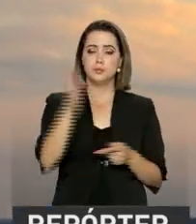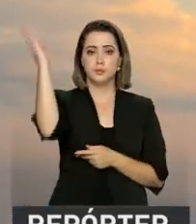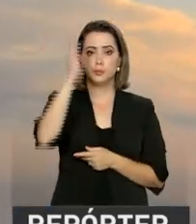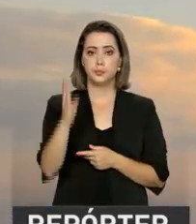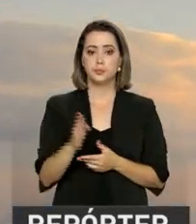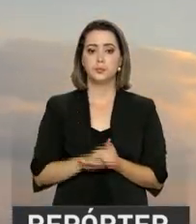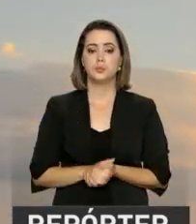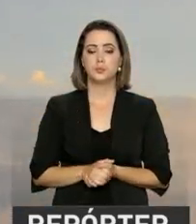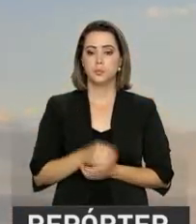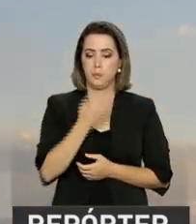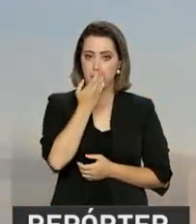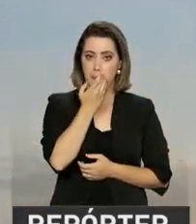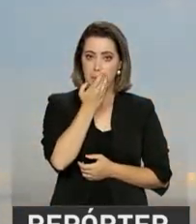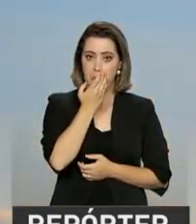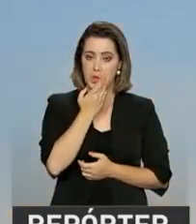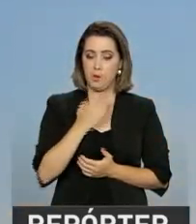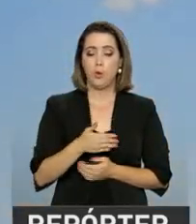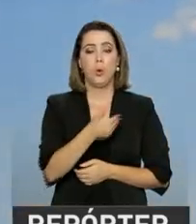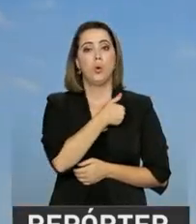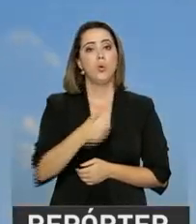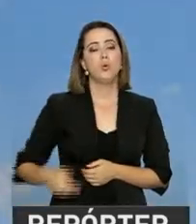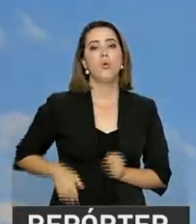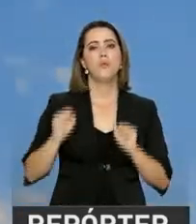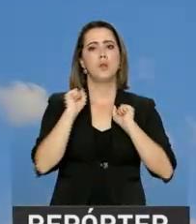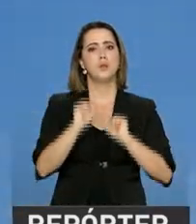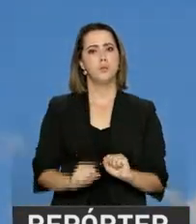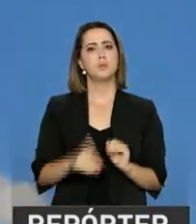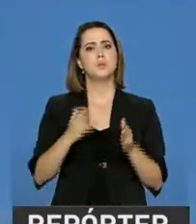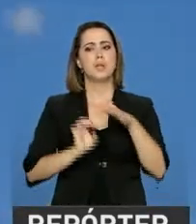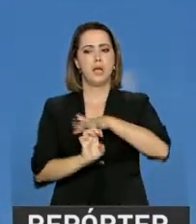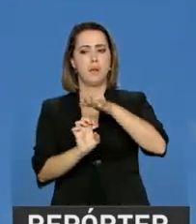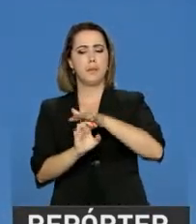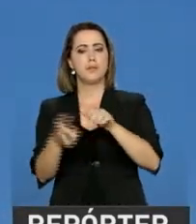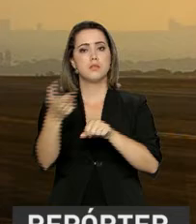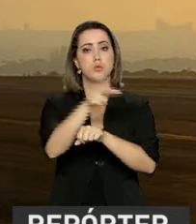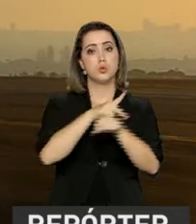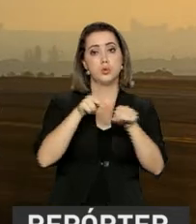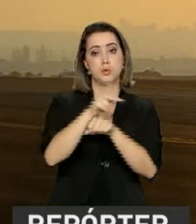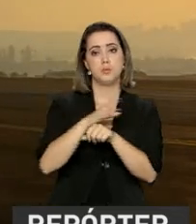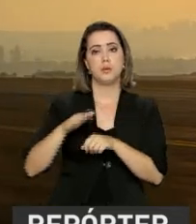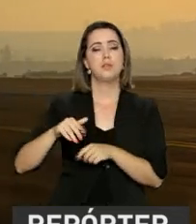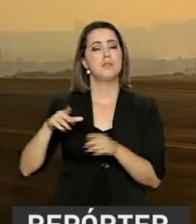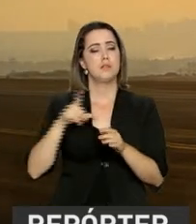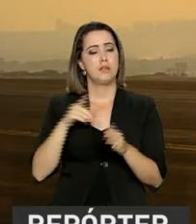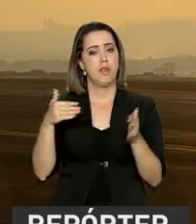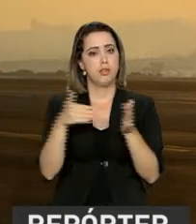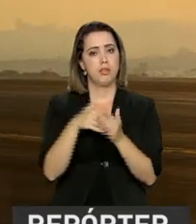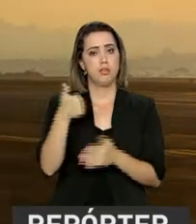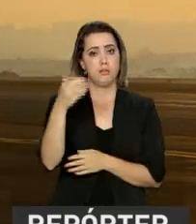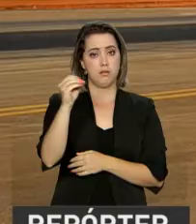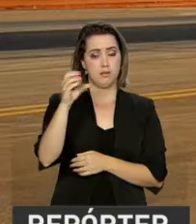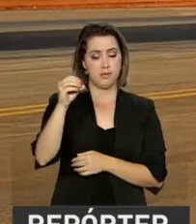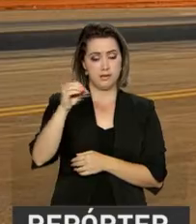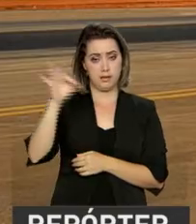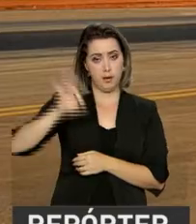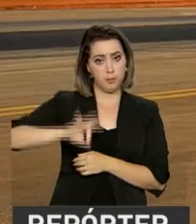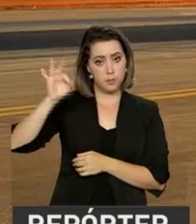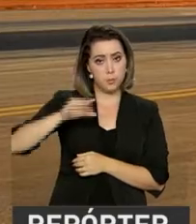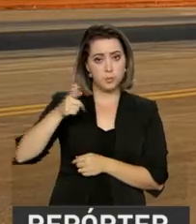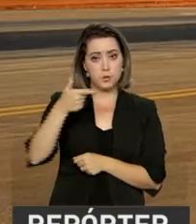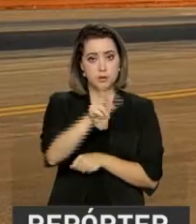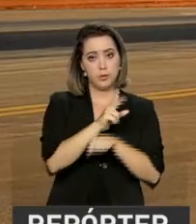O governo vai permitir que grupos estrangeiros detenham até 100% do capital de empresas aéreas brasileiras.